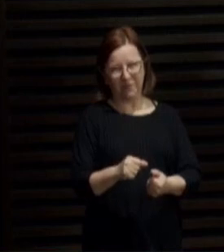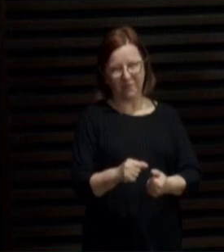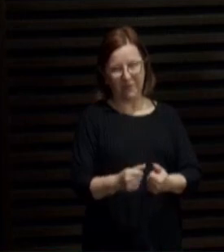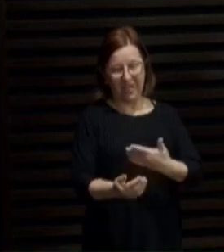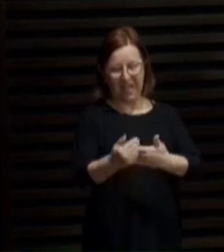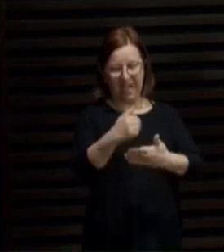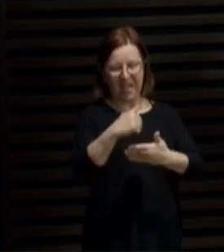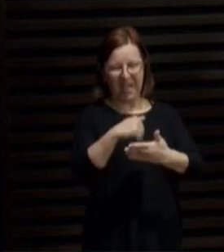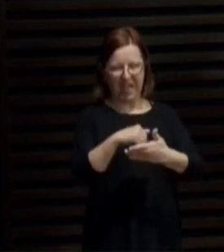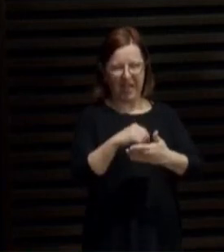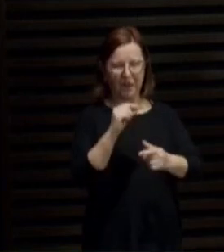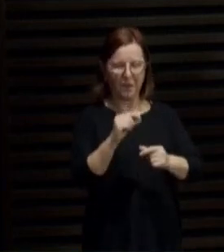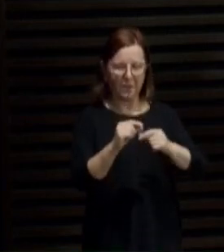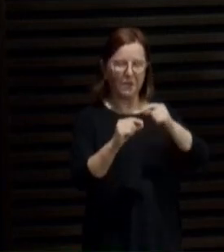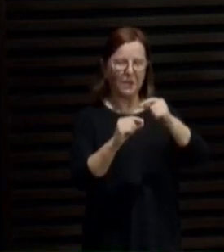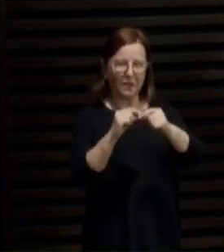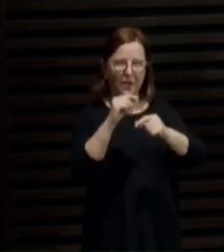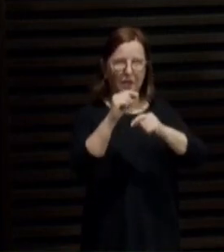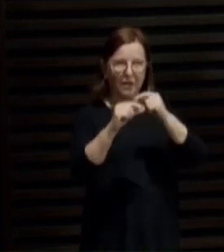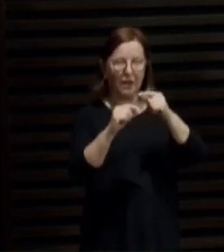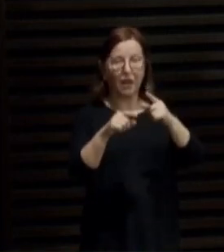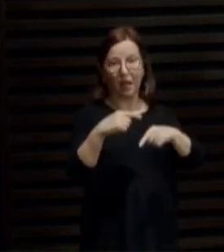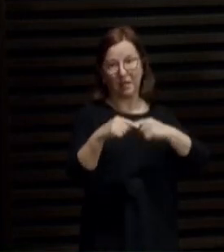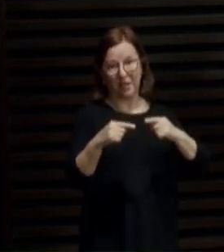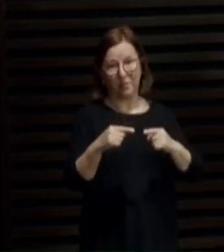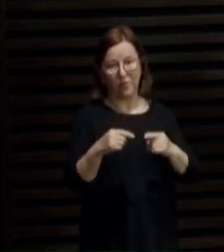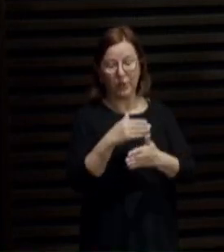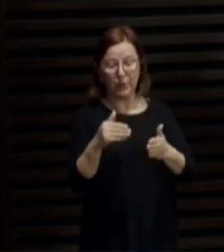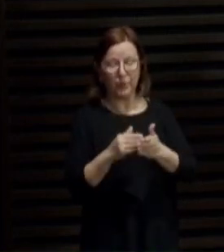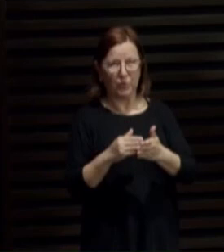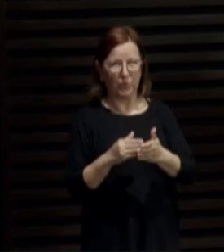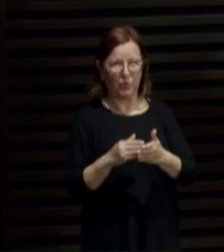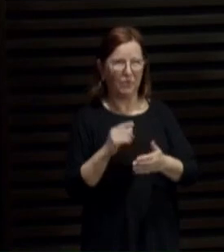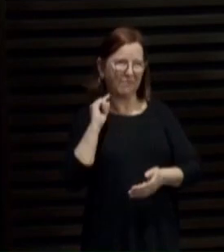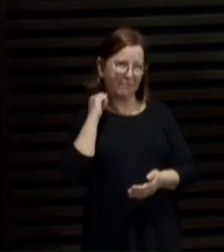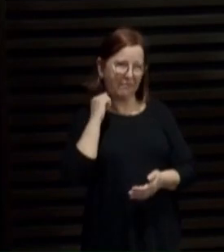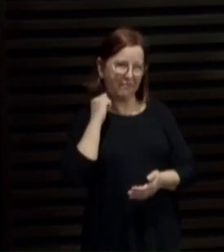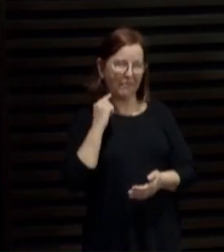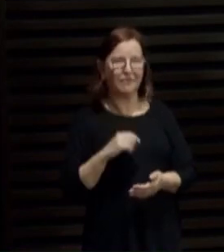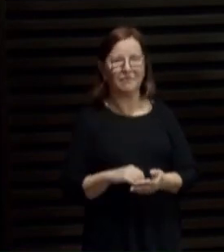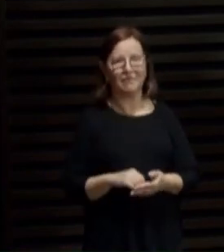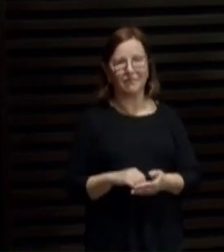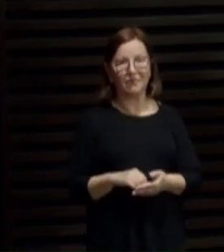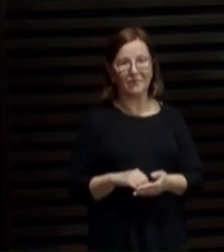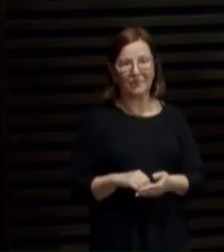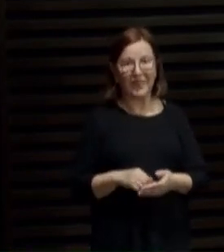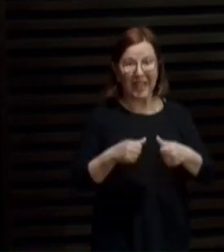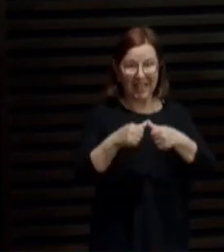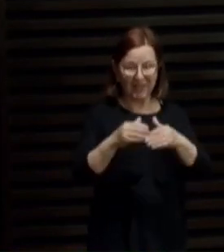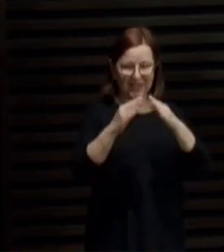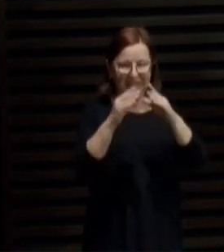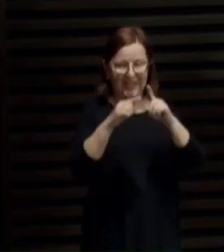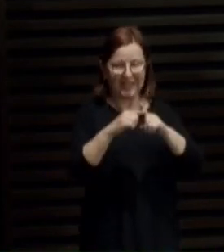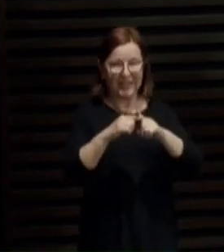daqui a pouco toda a massa está contaminada. Então é isto que a igreja